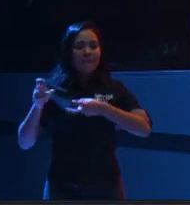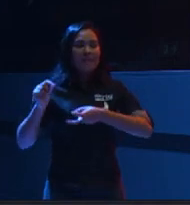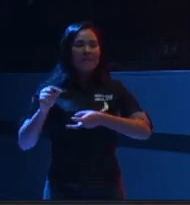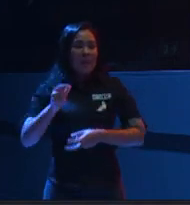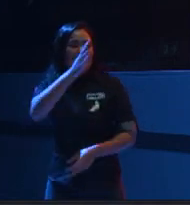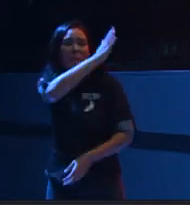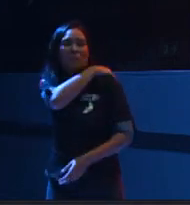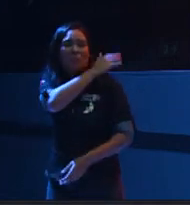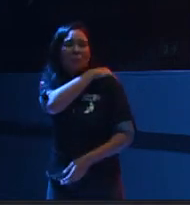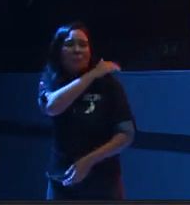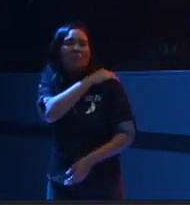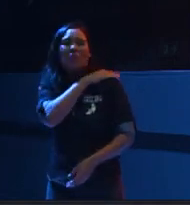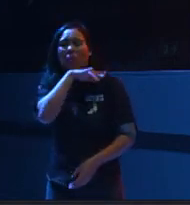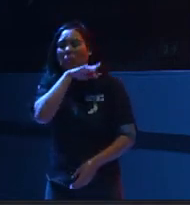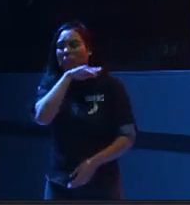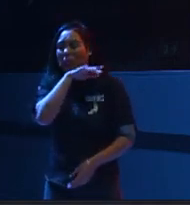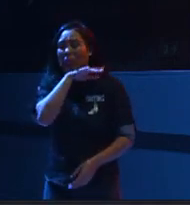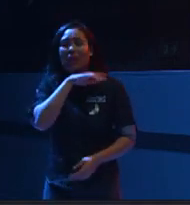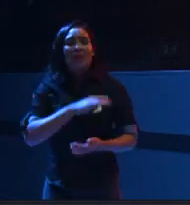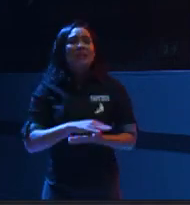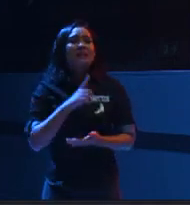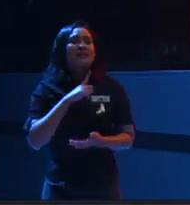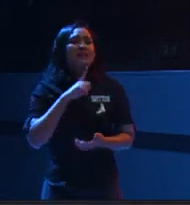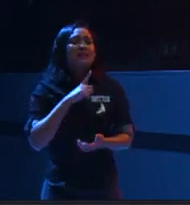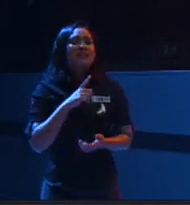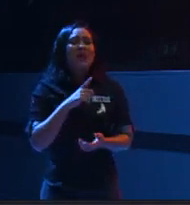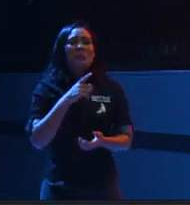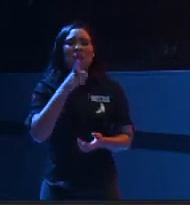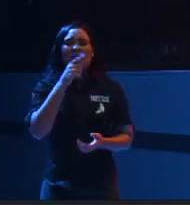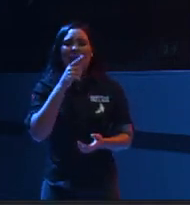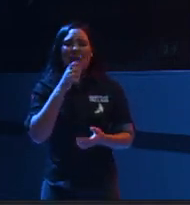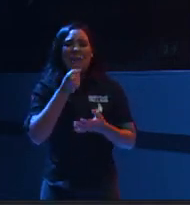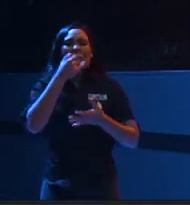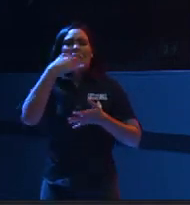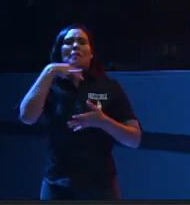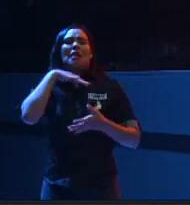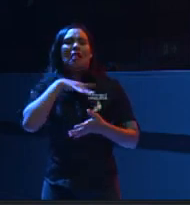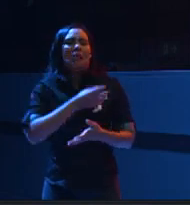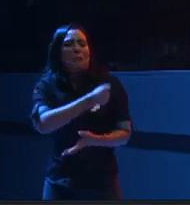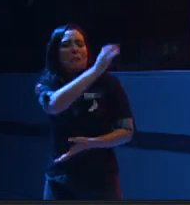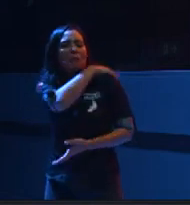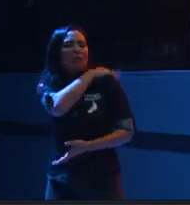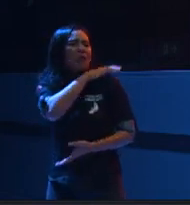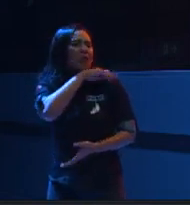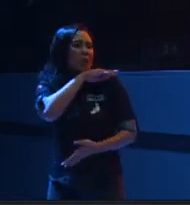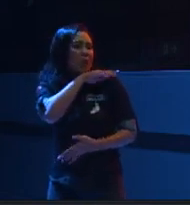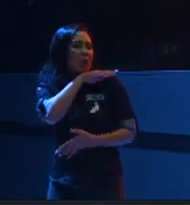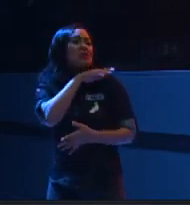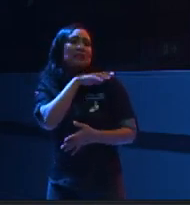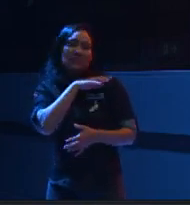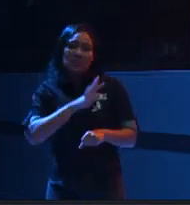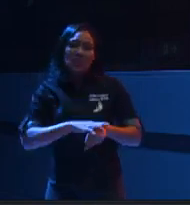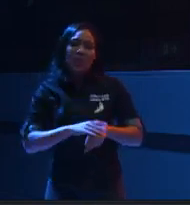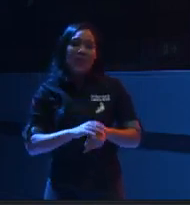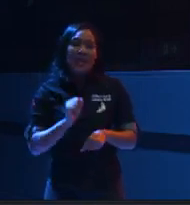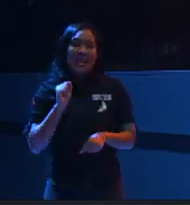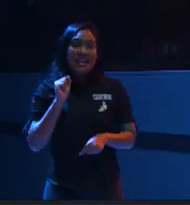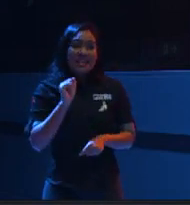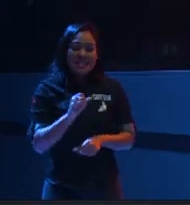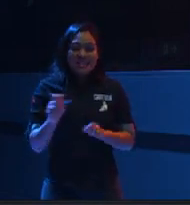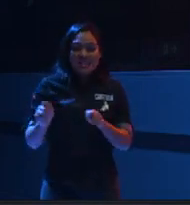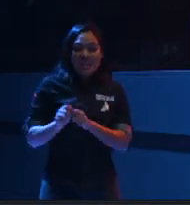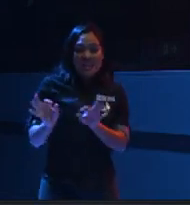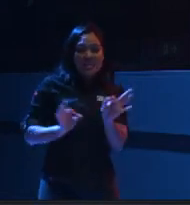ela tava engolindo líquido e pastor se a gente não tivesse feito o procedimento rápido aquela criança